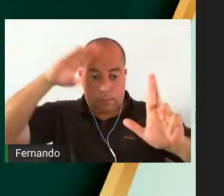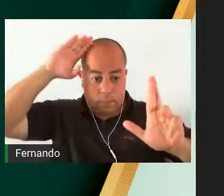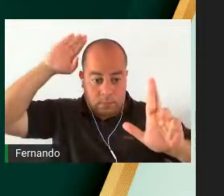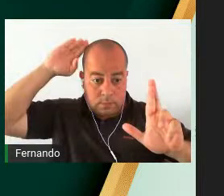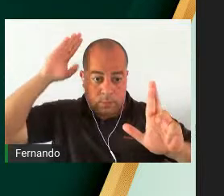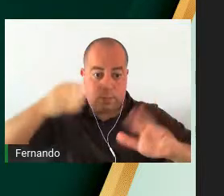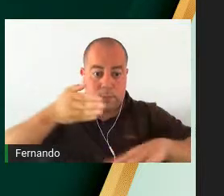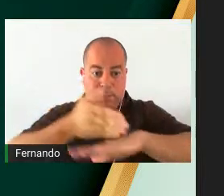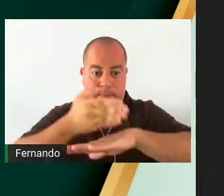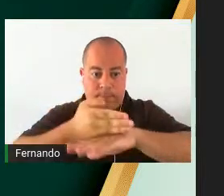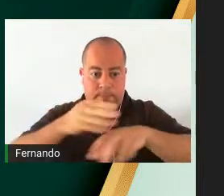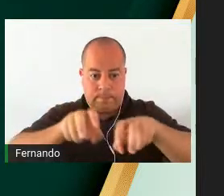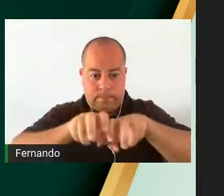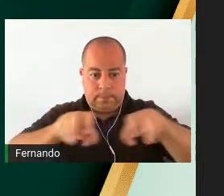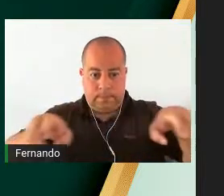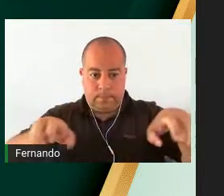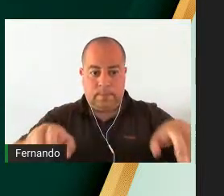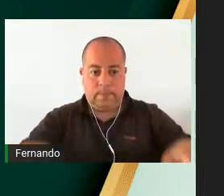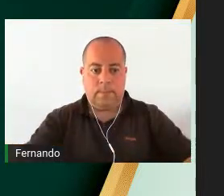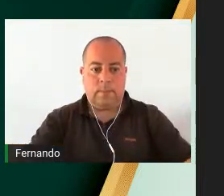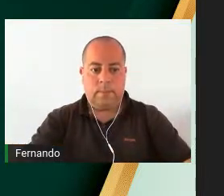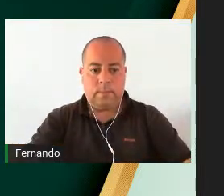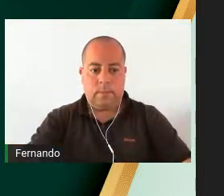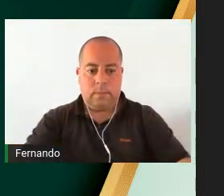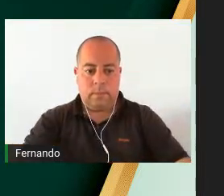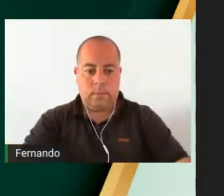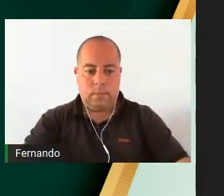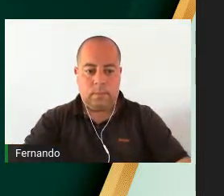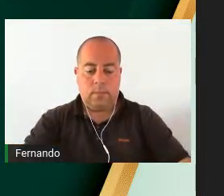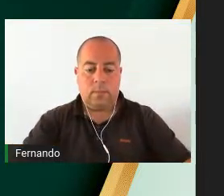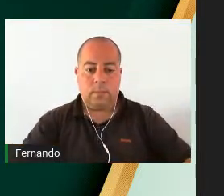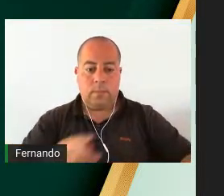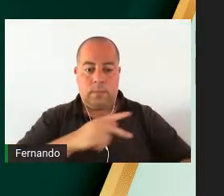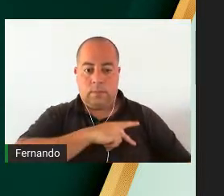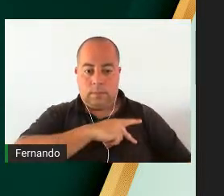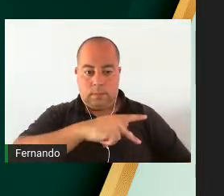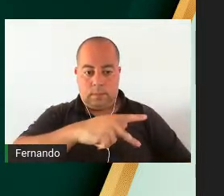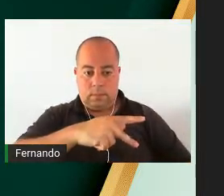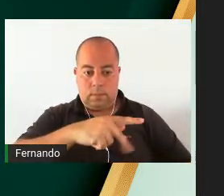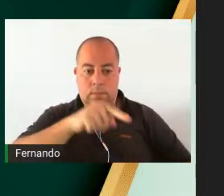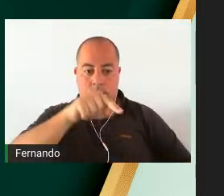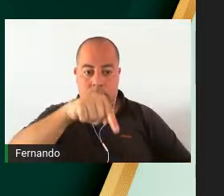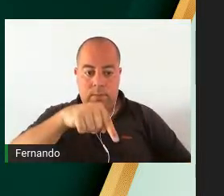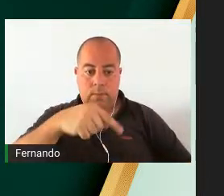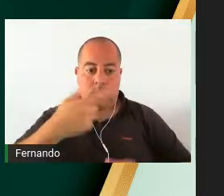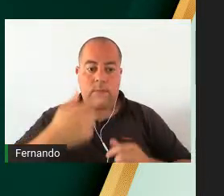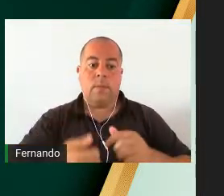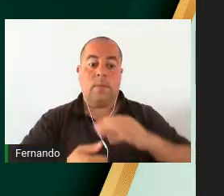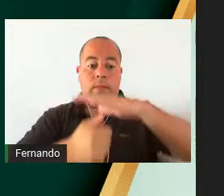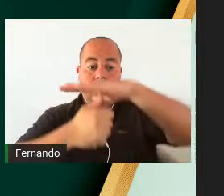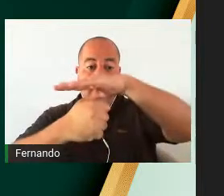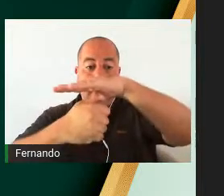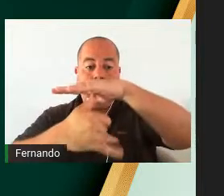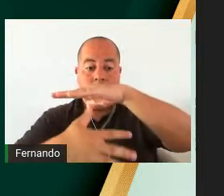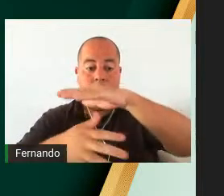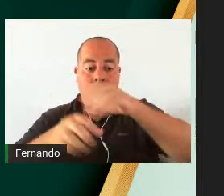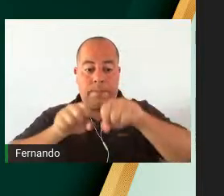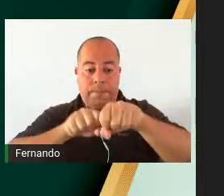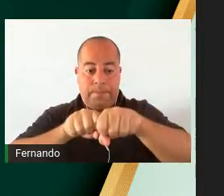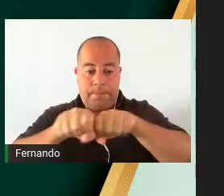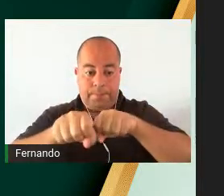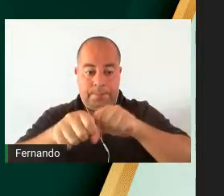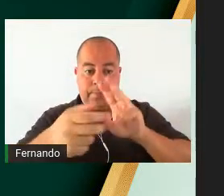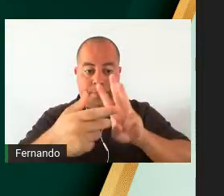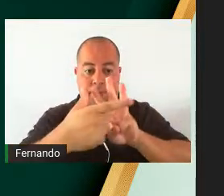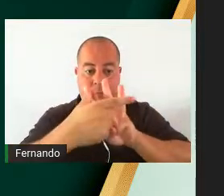de honra virtual. Presidindo essa sessão virtual está a senhora pró-reitora de graduação da Universidade